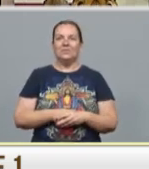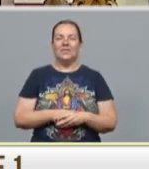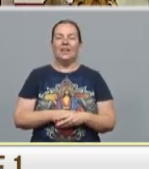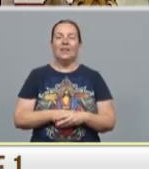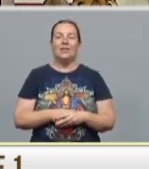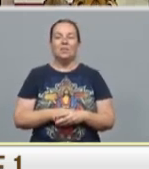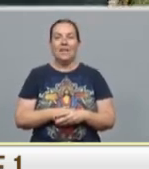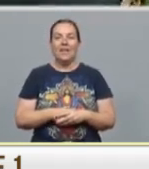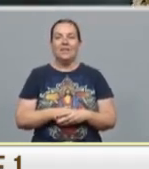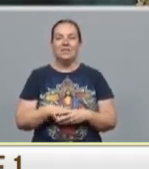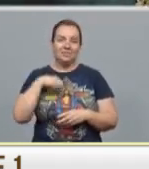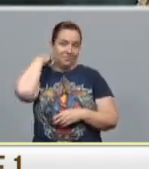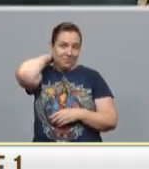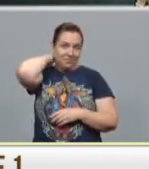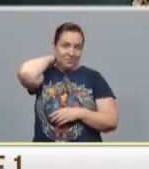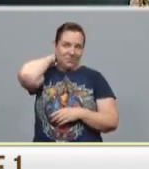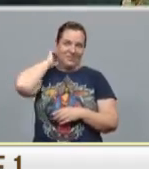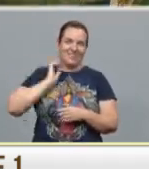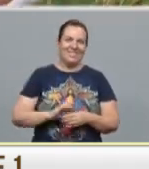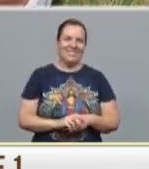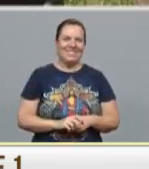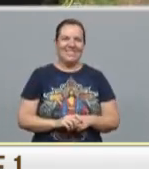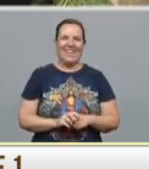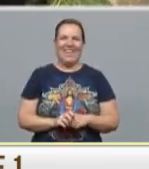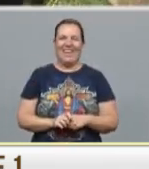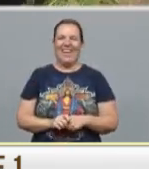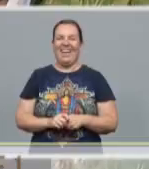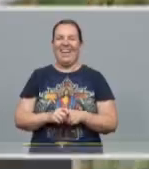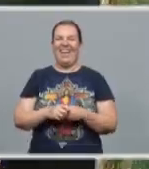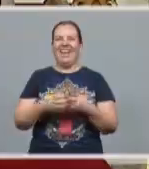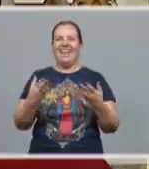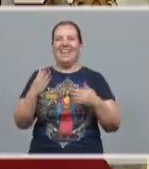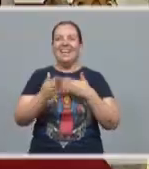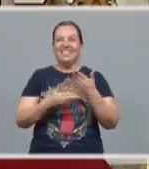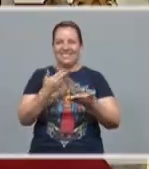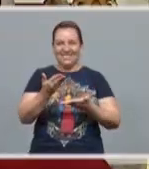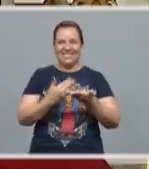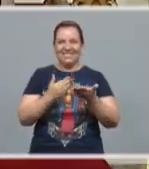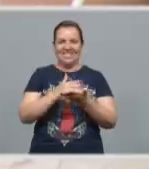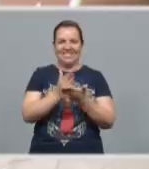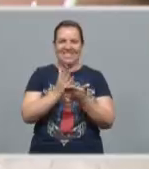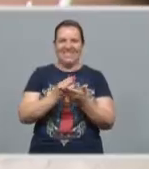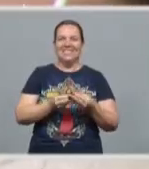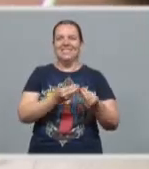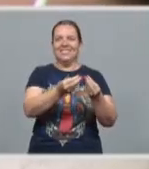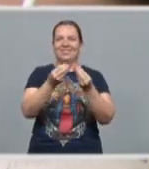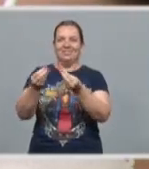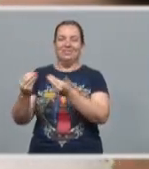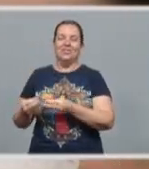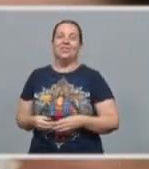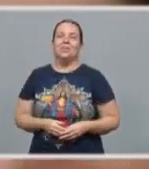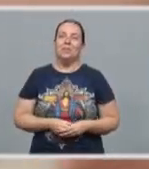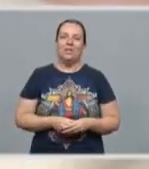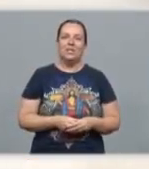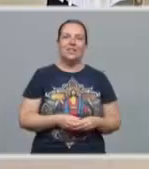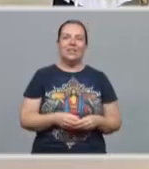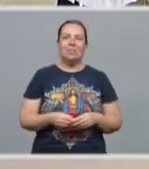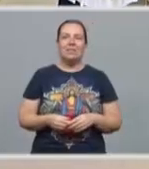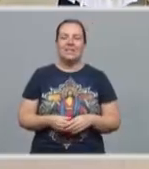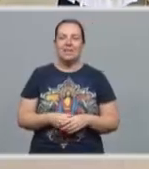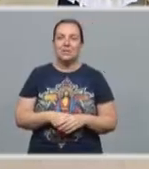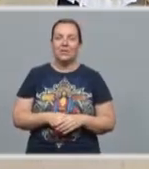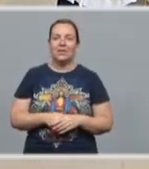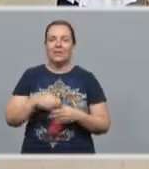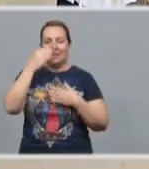estiver. Muito obrigado pelo carinho, adorei o microfone e o texto das Santas Chagas. Muito obrigado pelo carinho